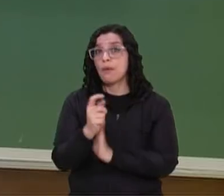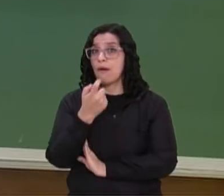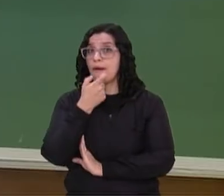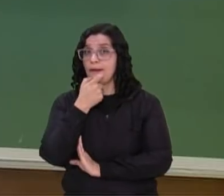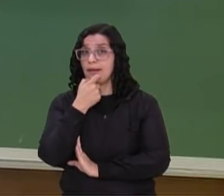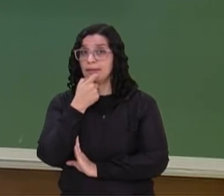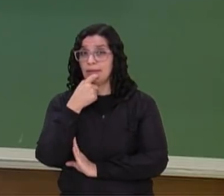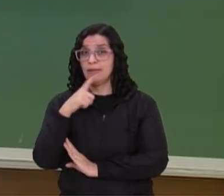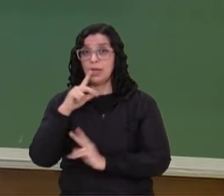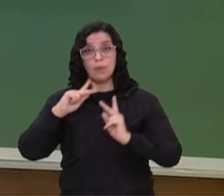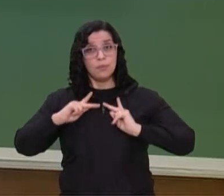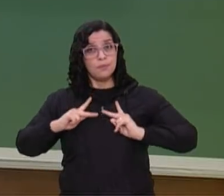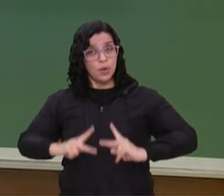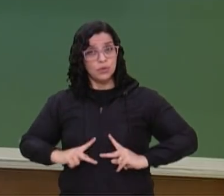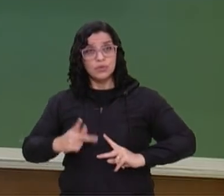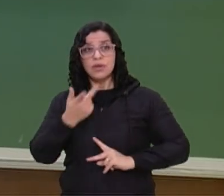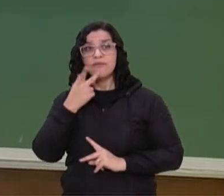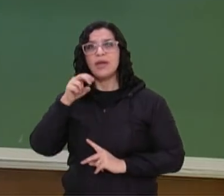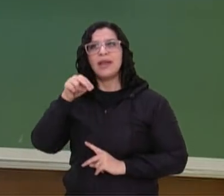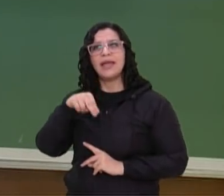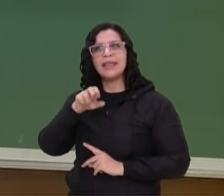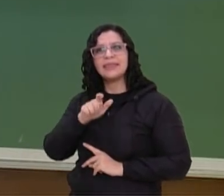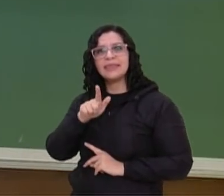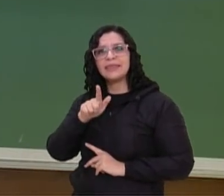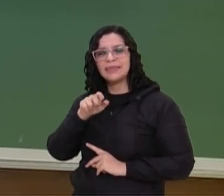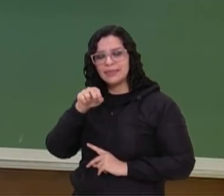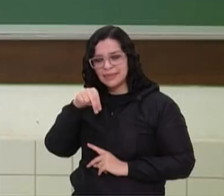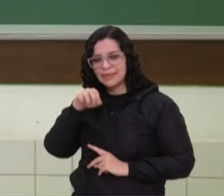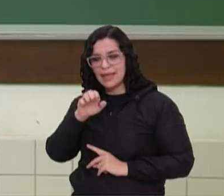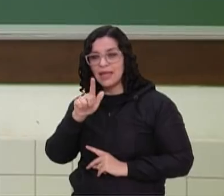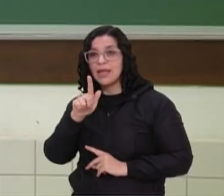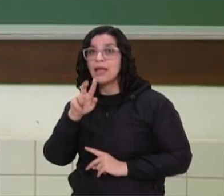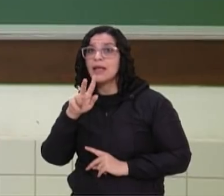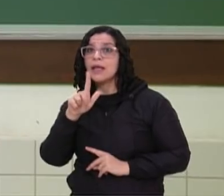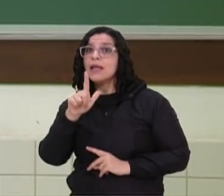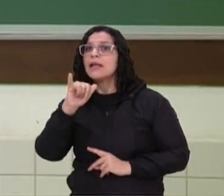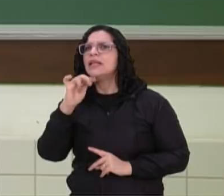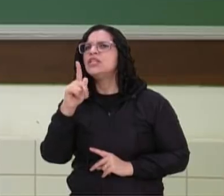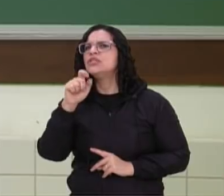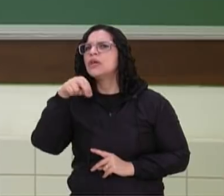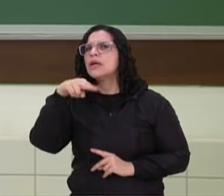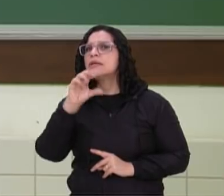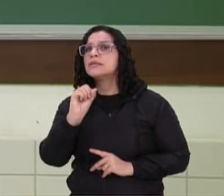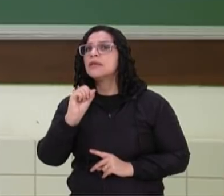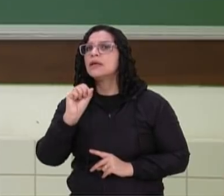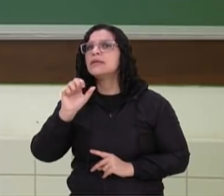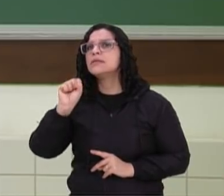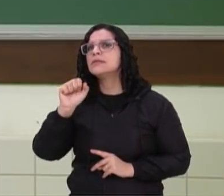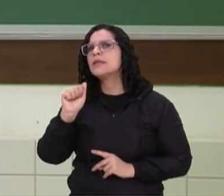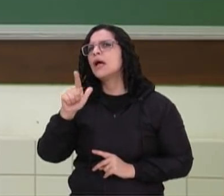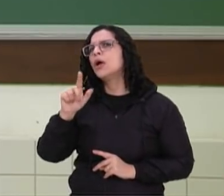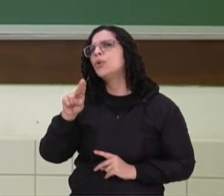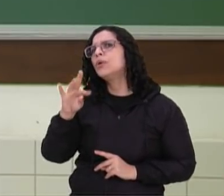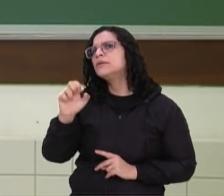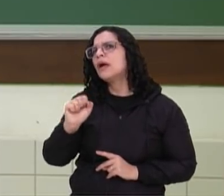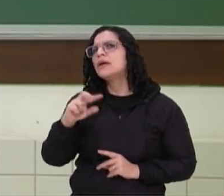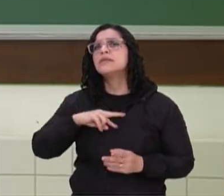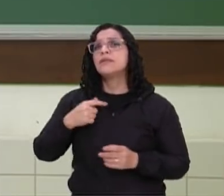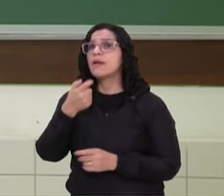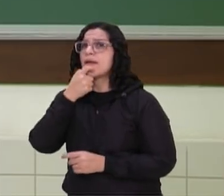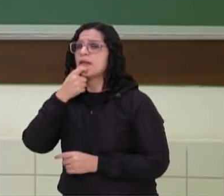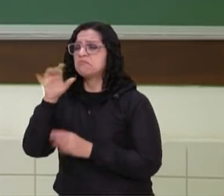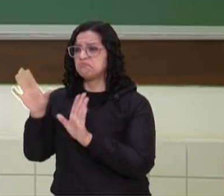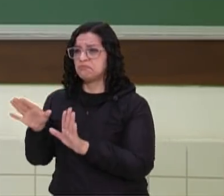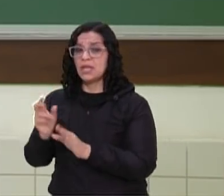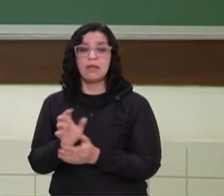ela mantinha uma postura que a gente chama de negligência salutar, que é o seguinte, eles deixavam o pessoal colonizar lá e eles não se